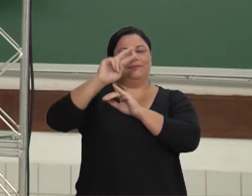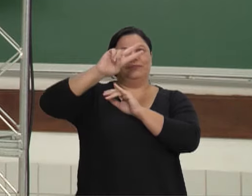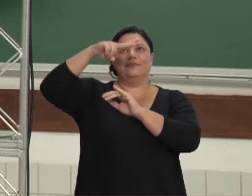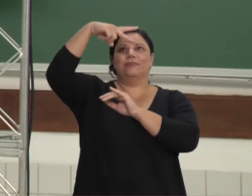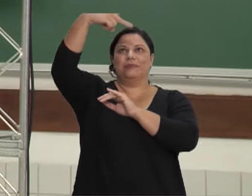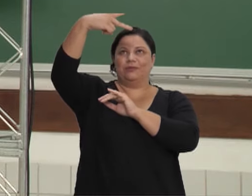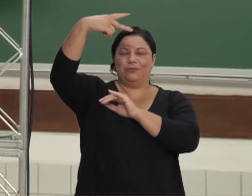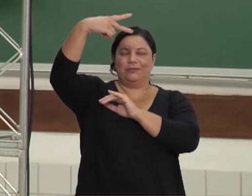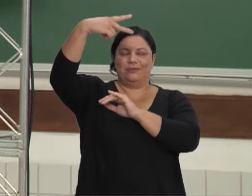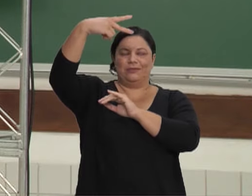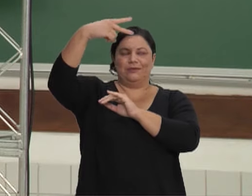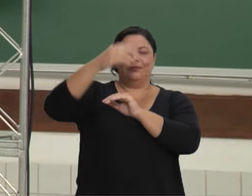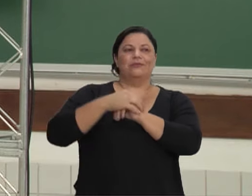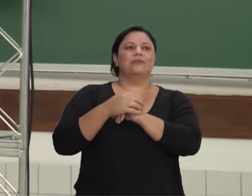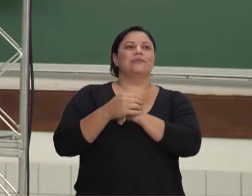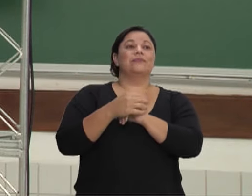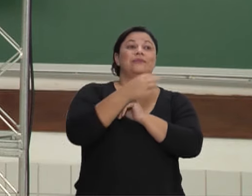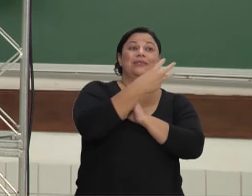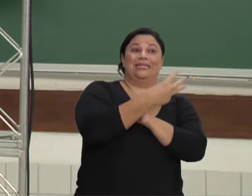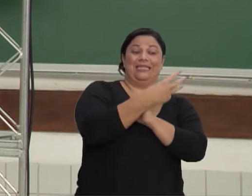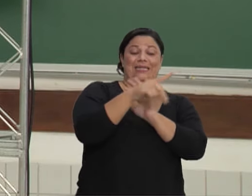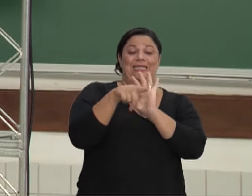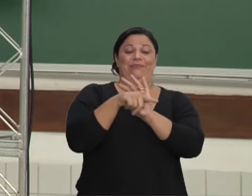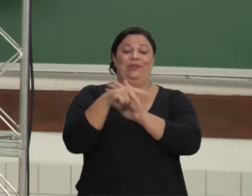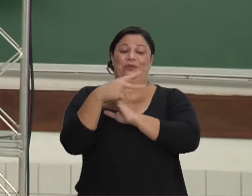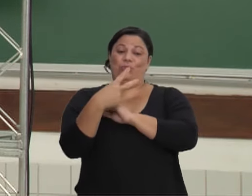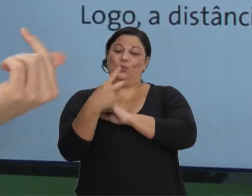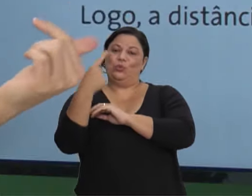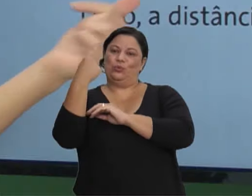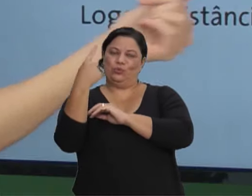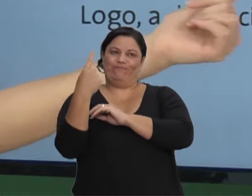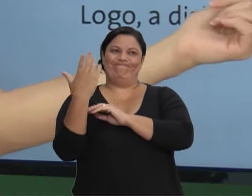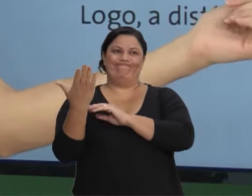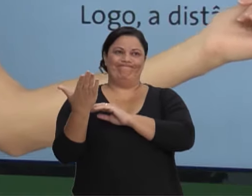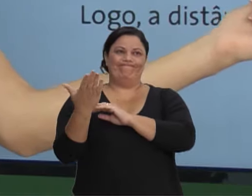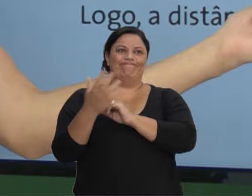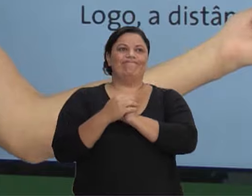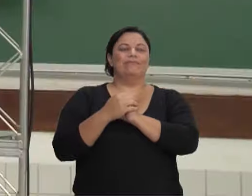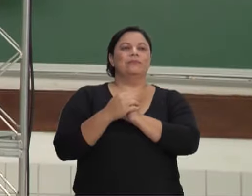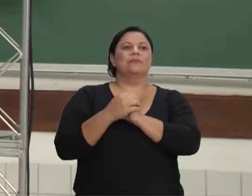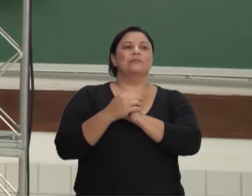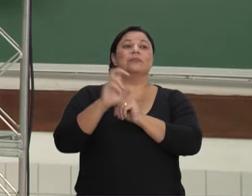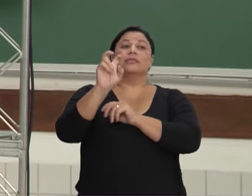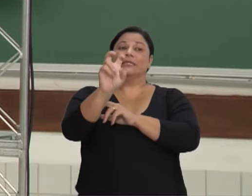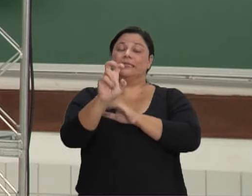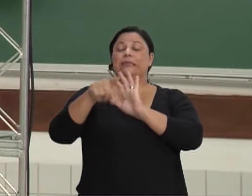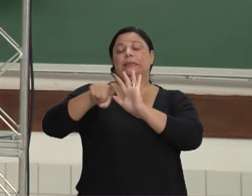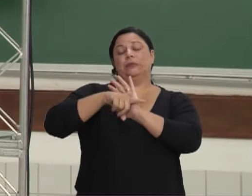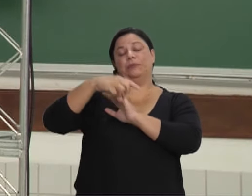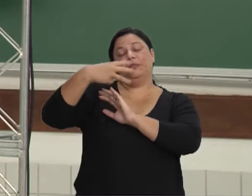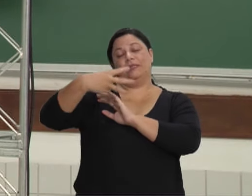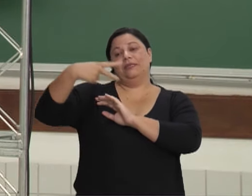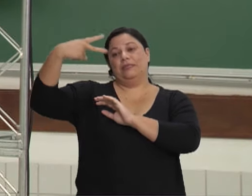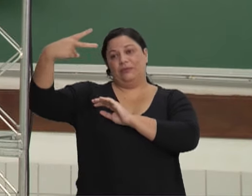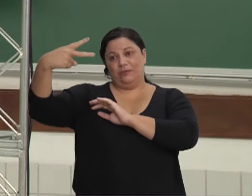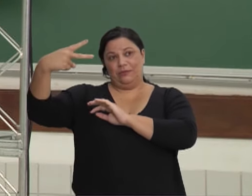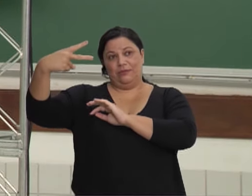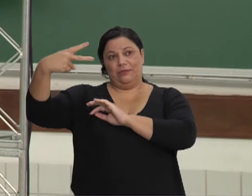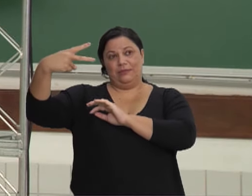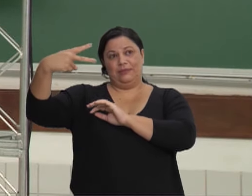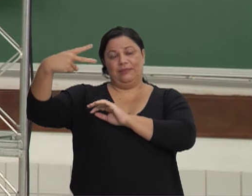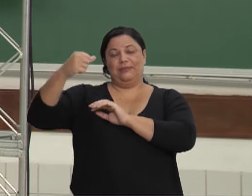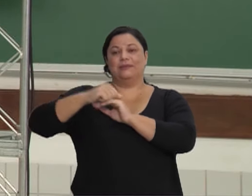elevado... Na verdade, 3 menos 2, 1 elevado ao quadrado, 1. 5 menos 3, 2